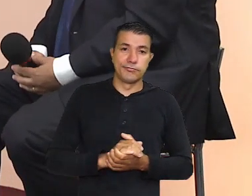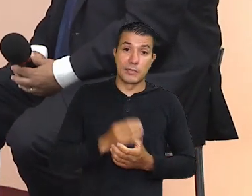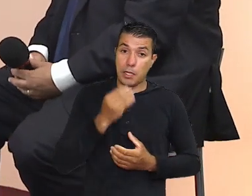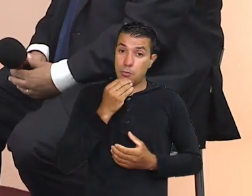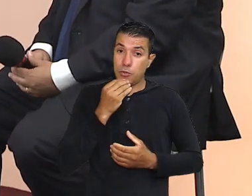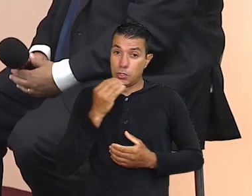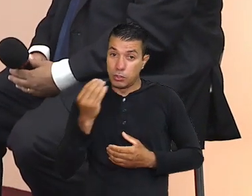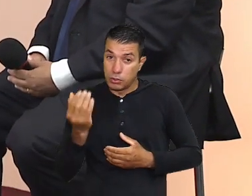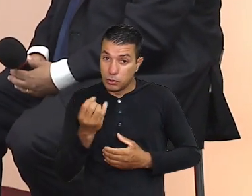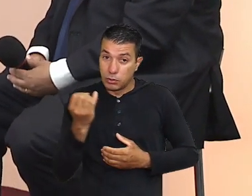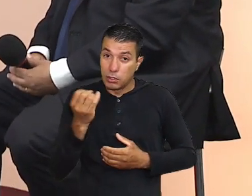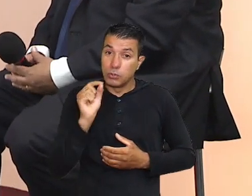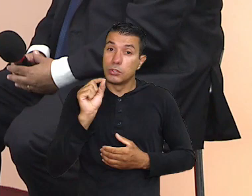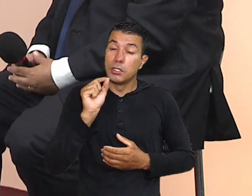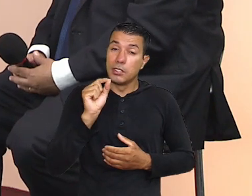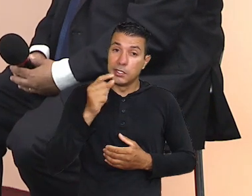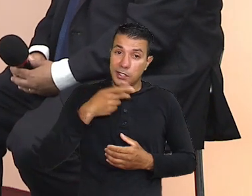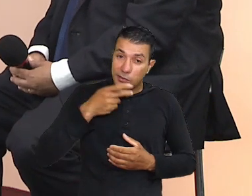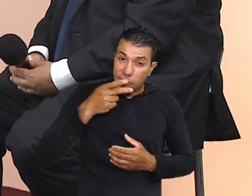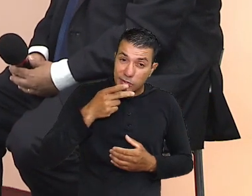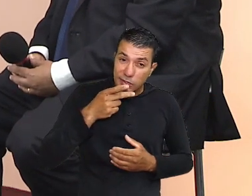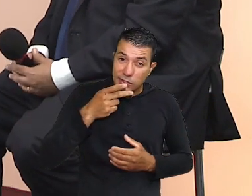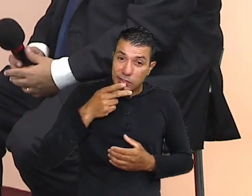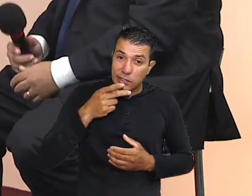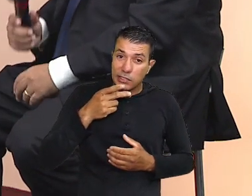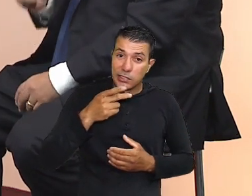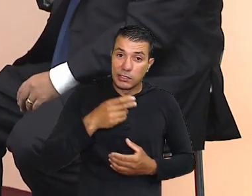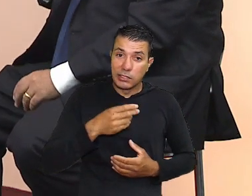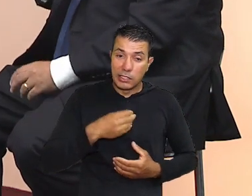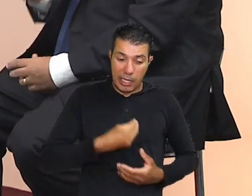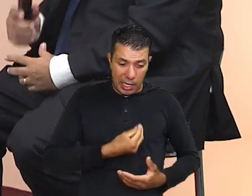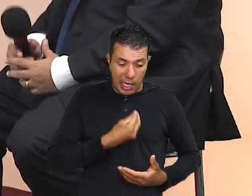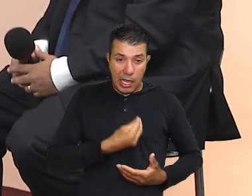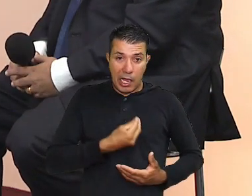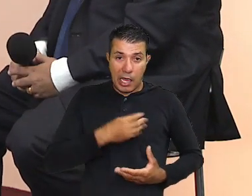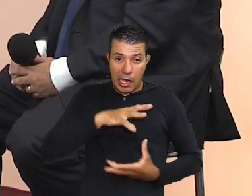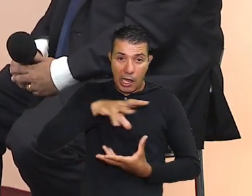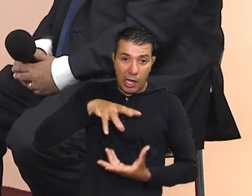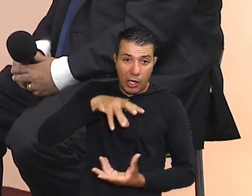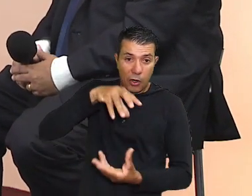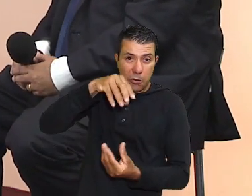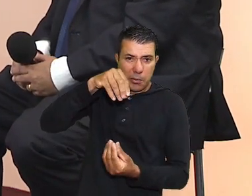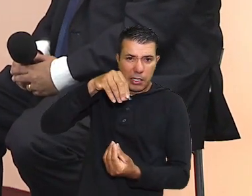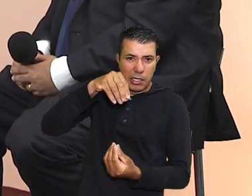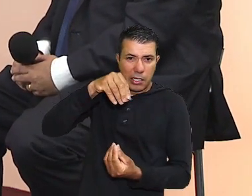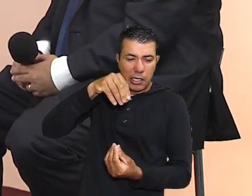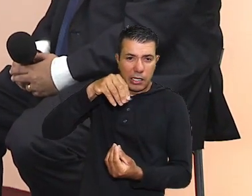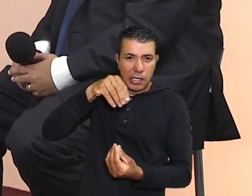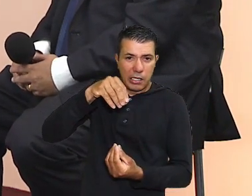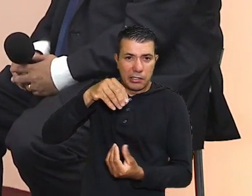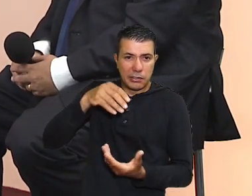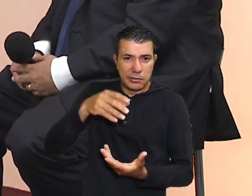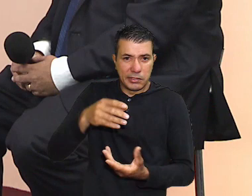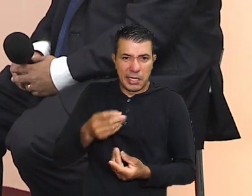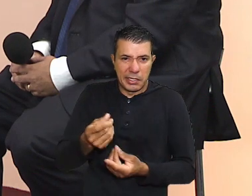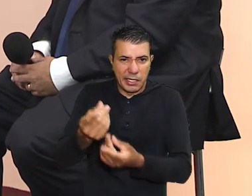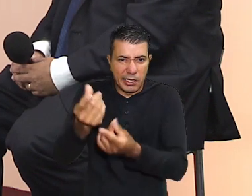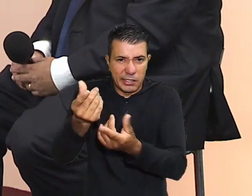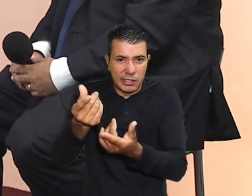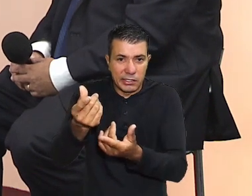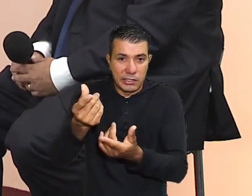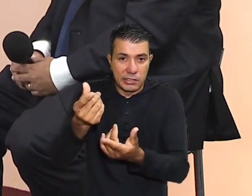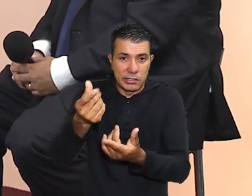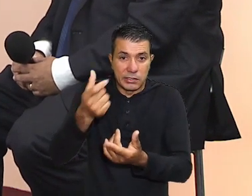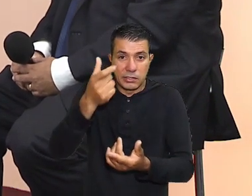importante nós frisarmos esse detalhe. A alma é imortal? Não. Não. Em consequência do pecado, a alma humana,